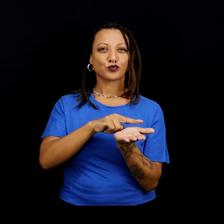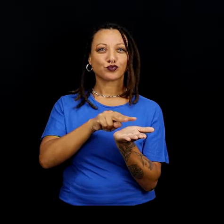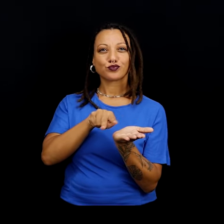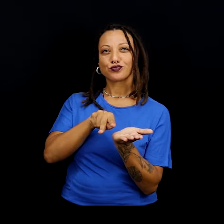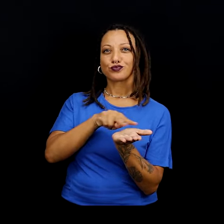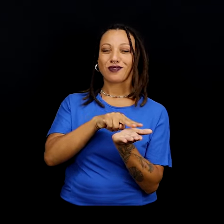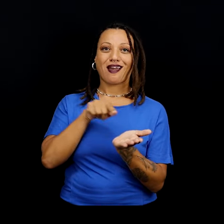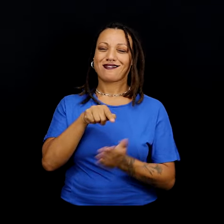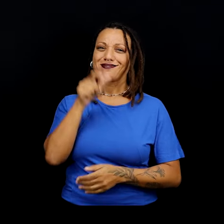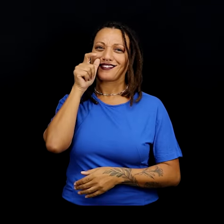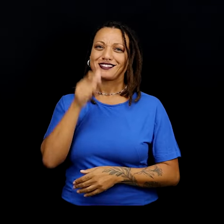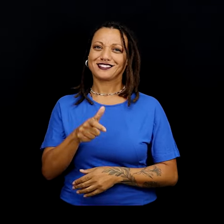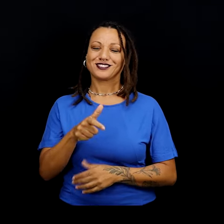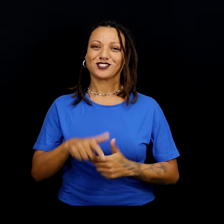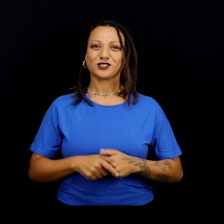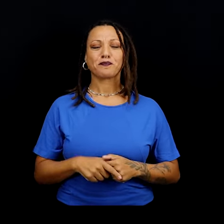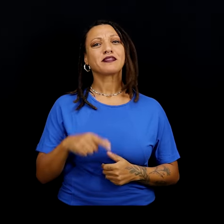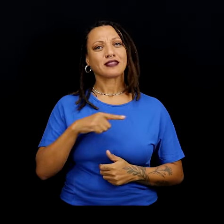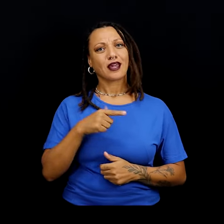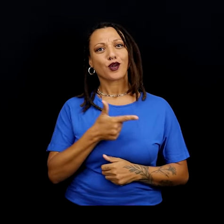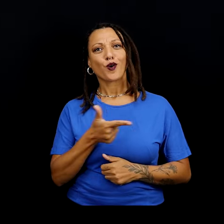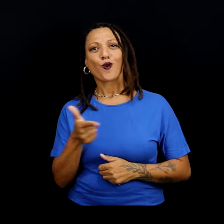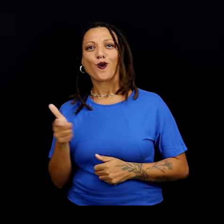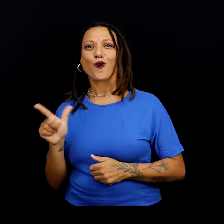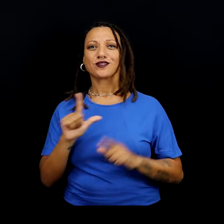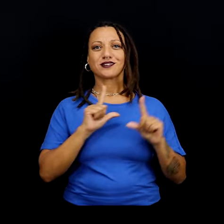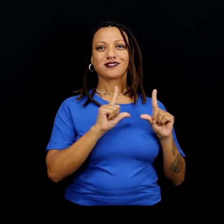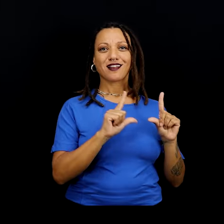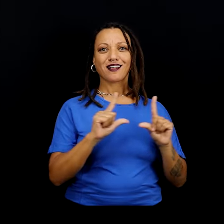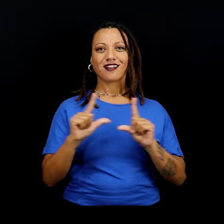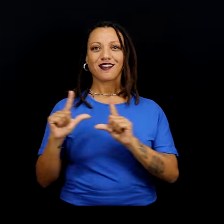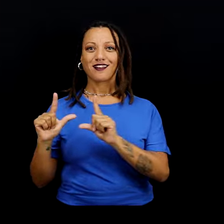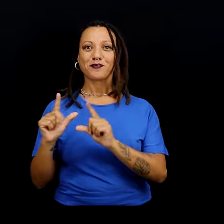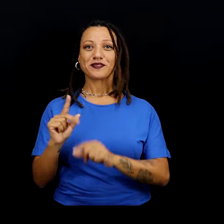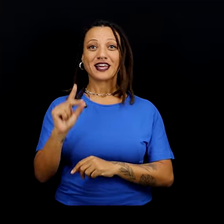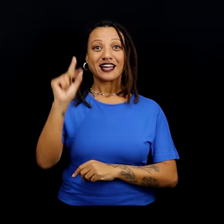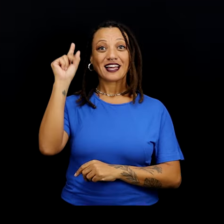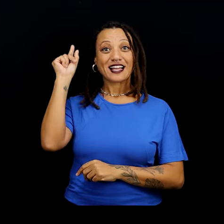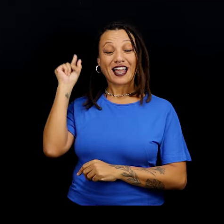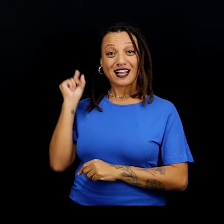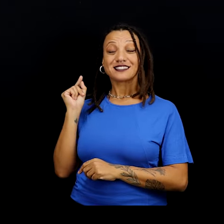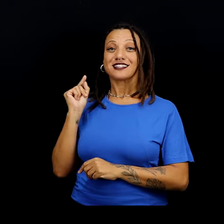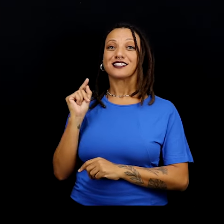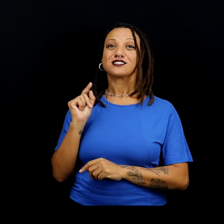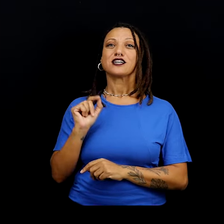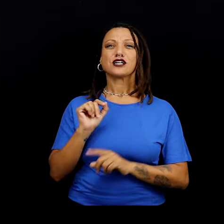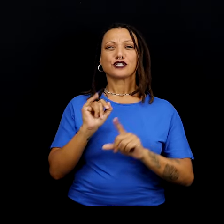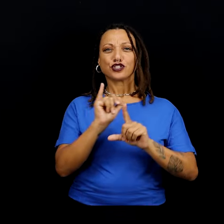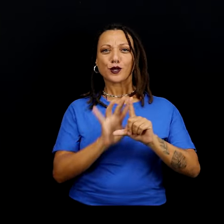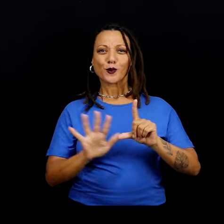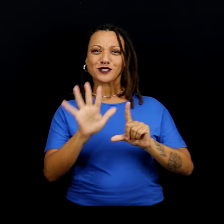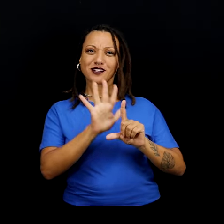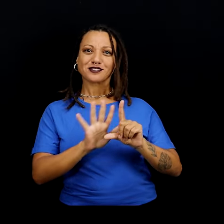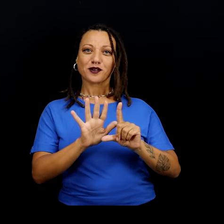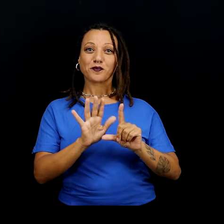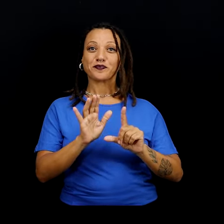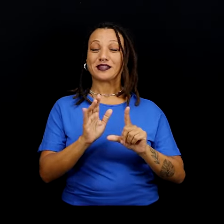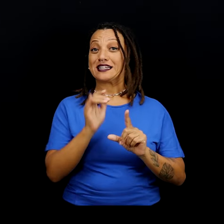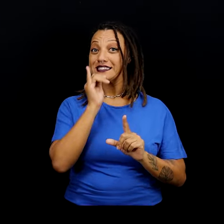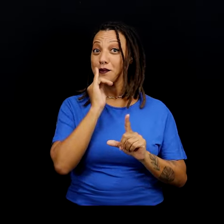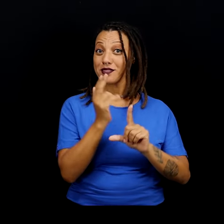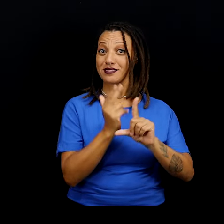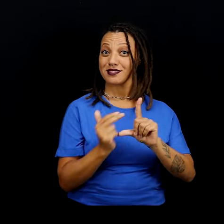muito interessante, assim. A gente tem outras obras que são as obras clássicas de ilustração. Então, a gente